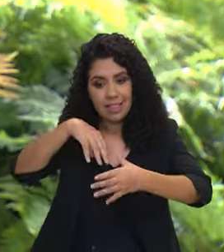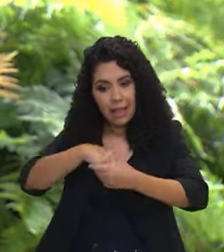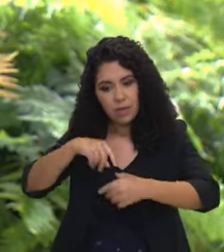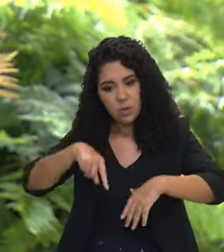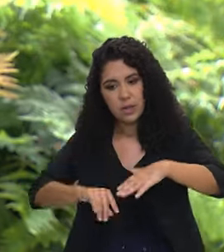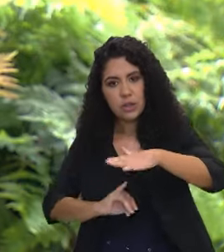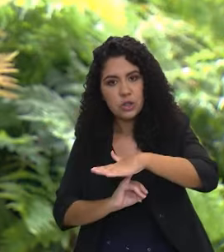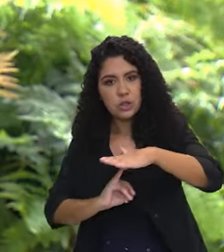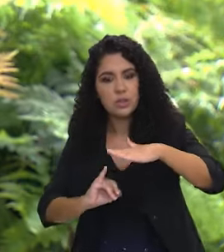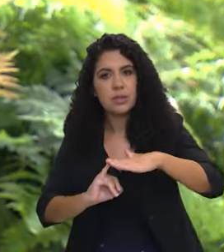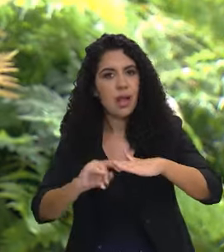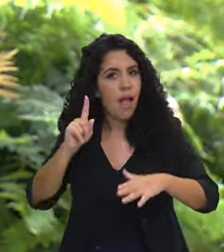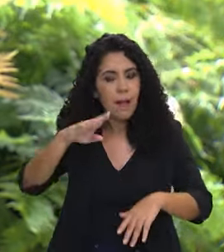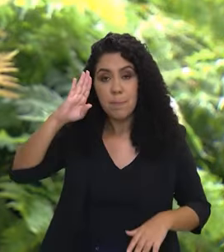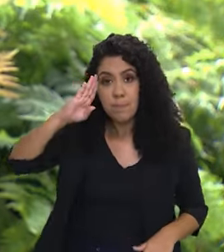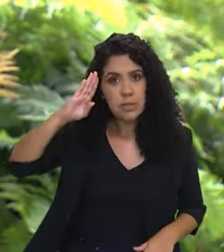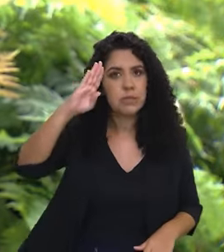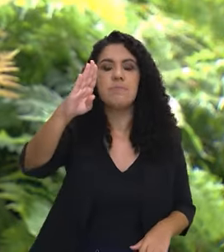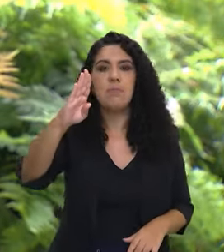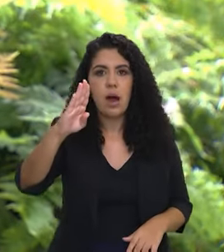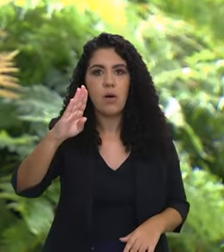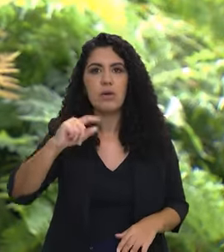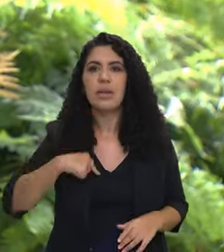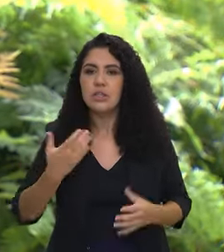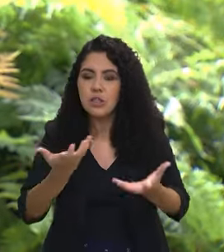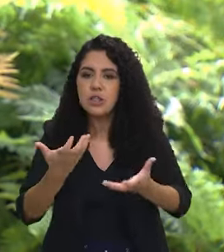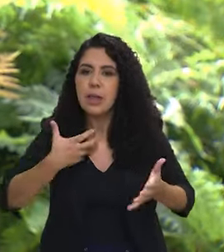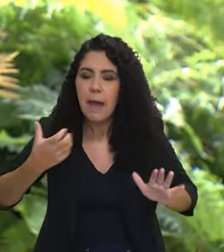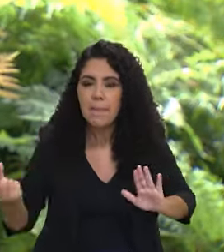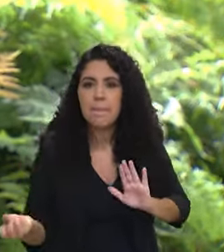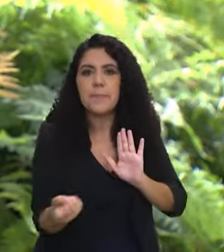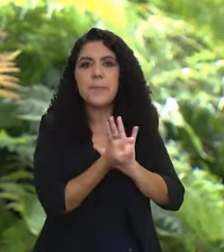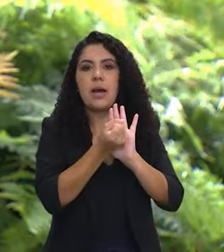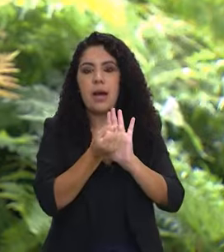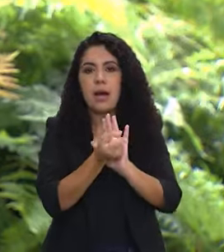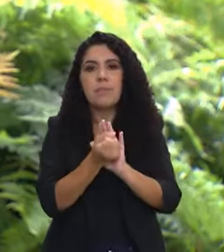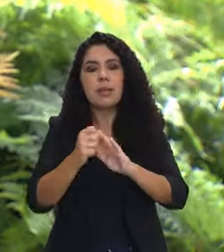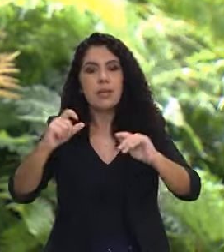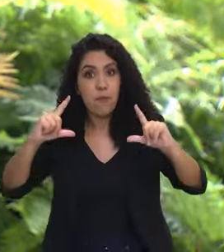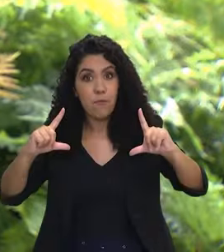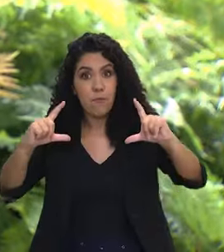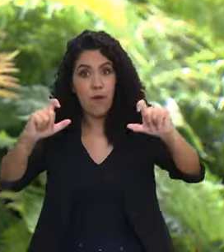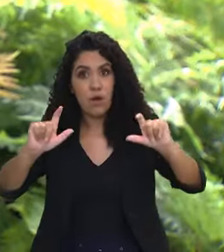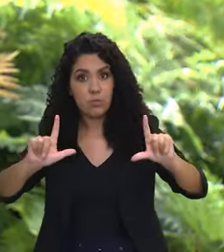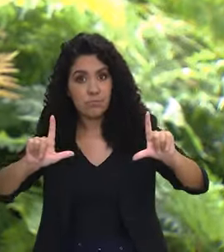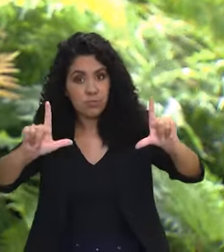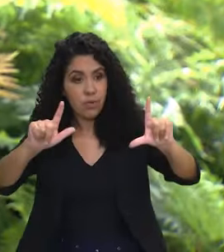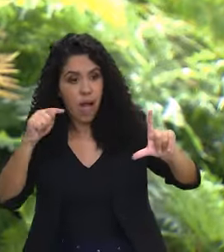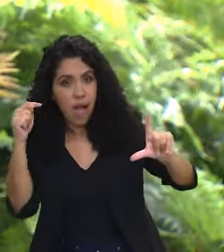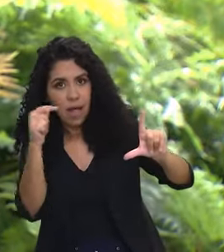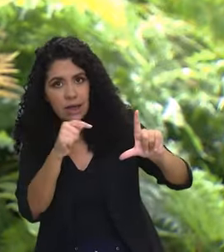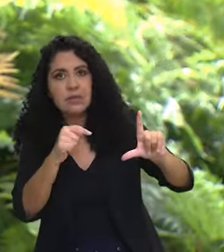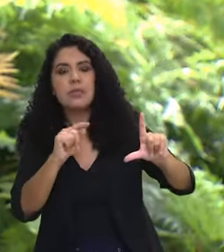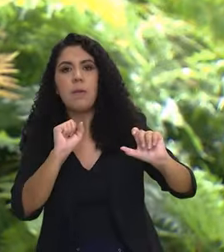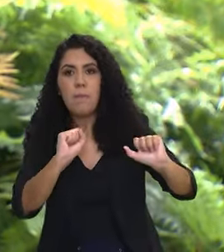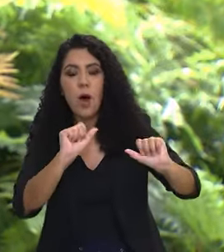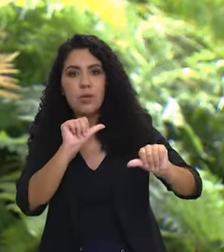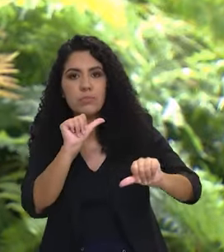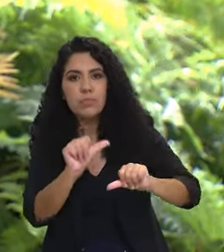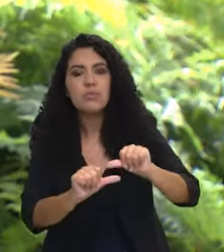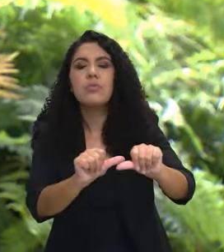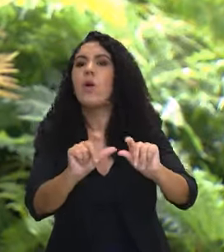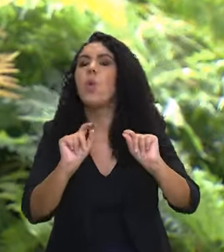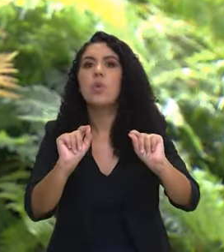essa palavra é chave, né? O que a gente consegue deixar como legado para que essa fotografia seja